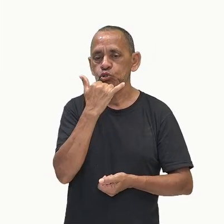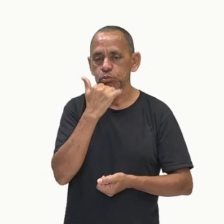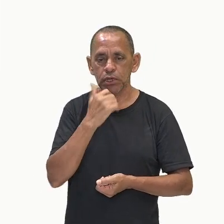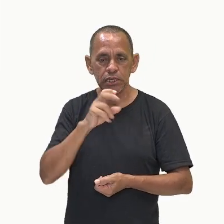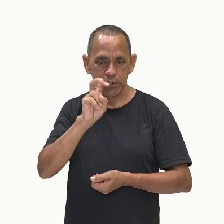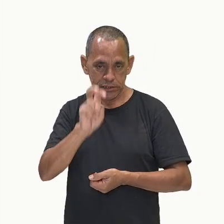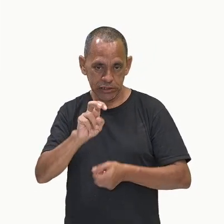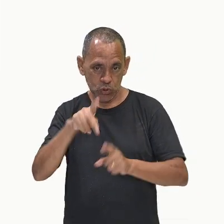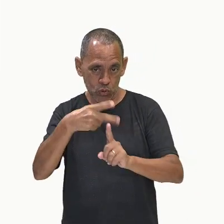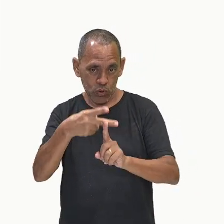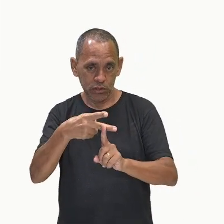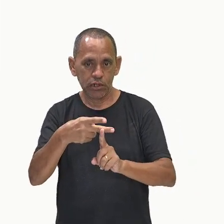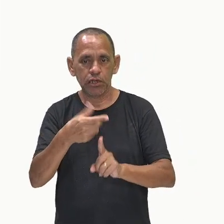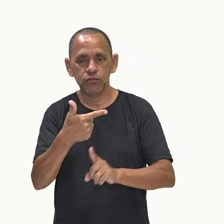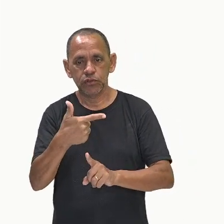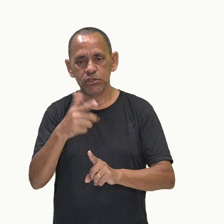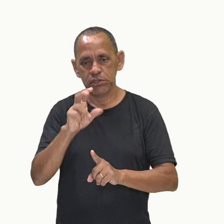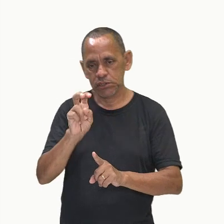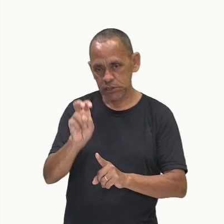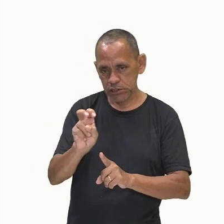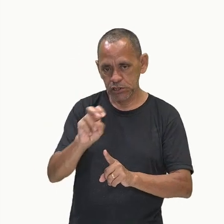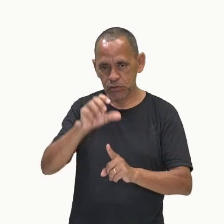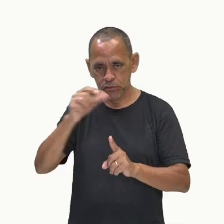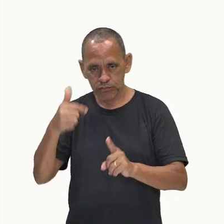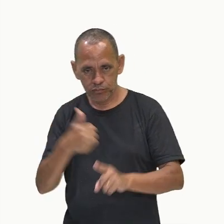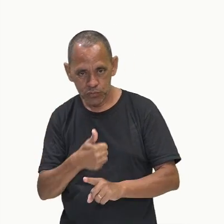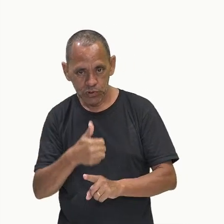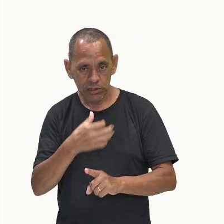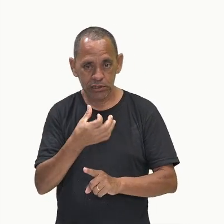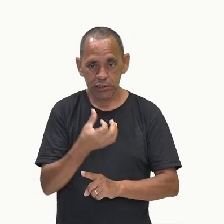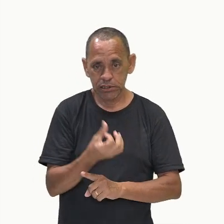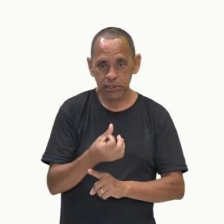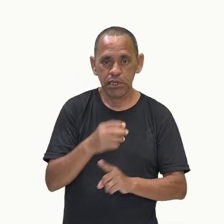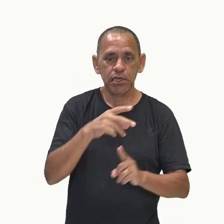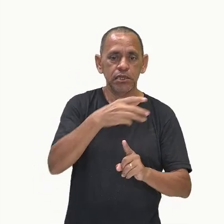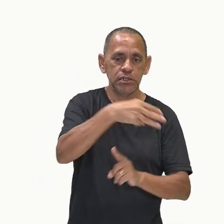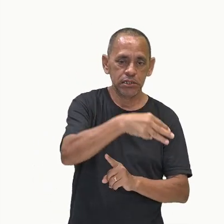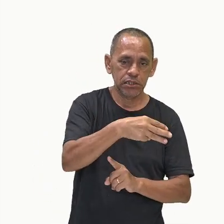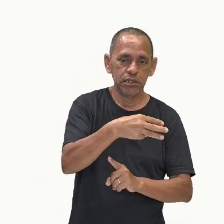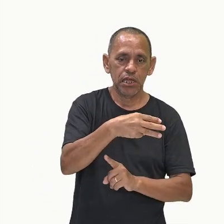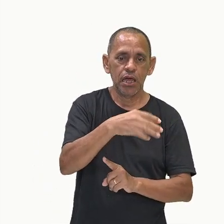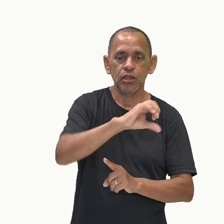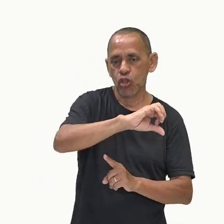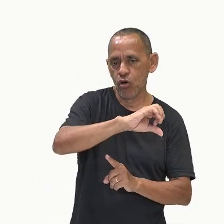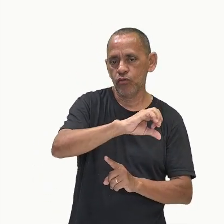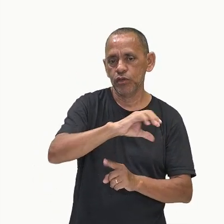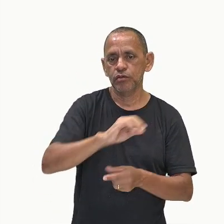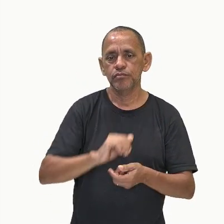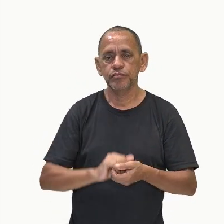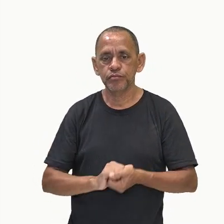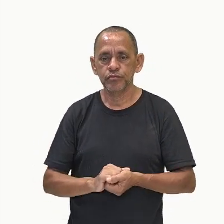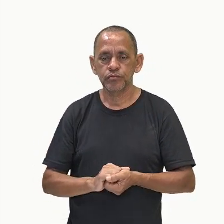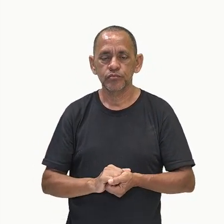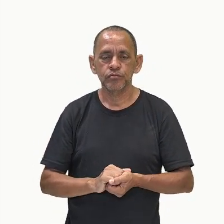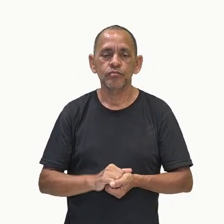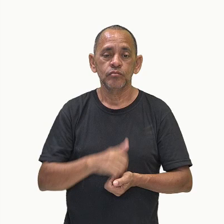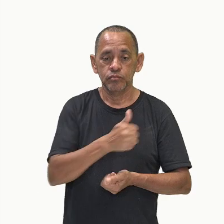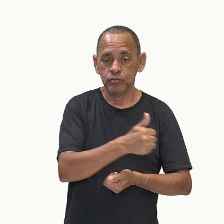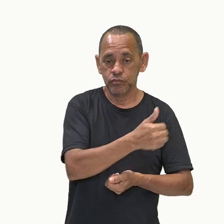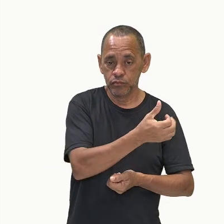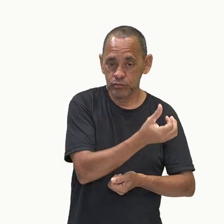5 ao quadrado é 25. 4 ao quadrado, 16. 3 ao quadrado, 9. E de fato, 16 mais 9 é igual a